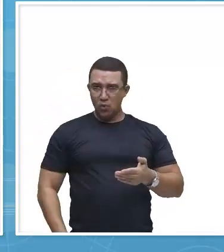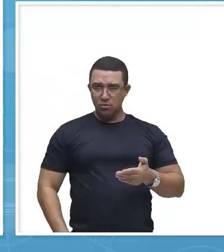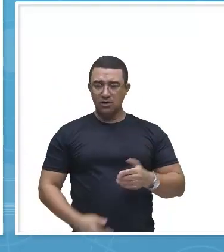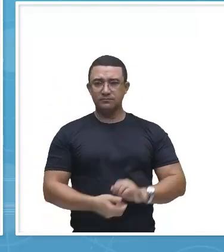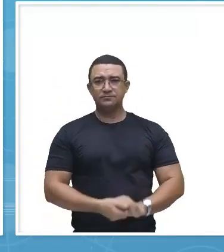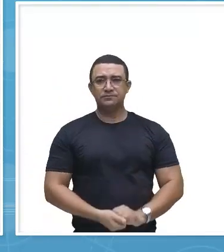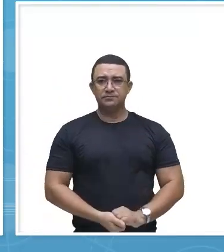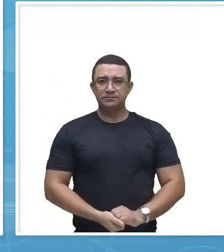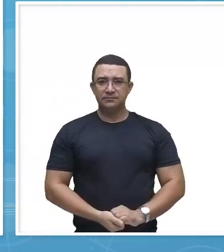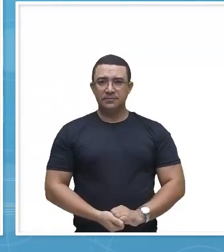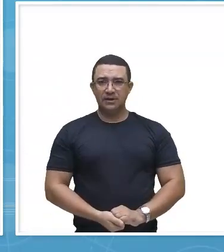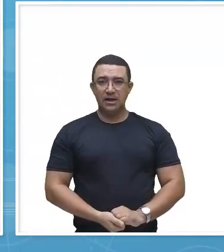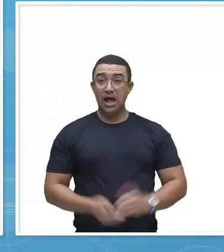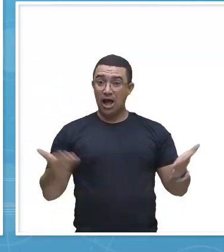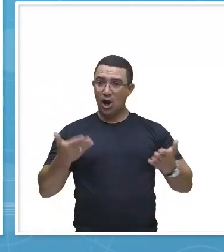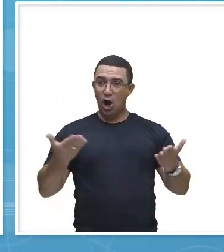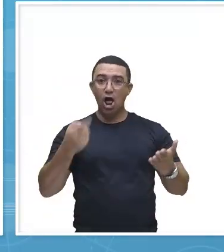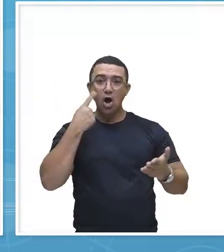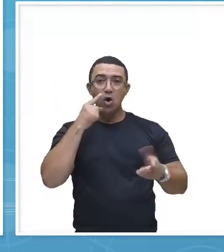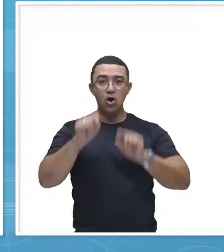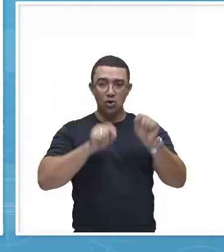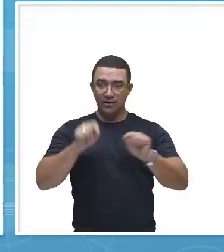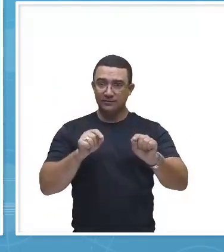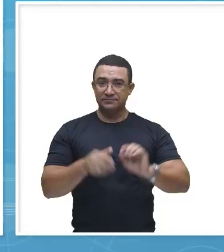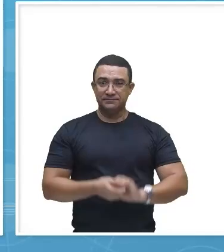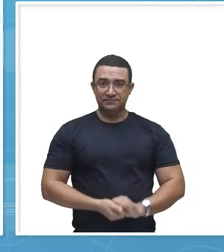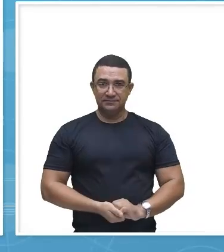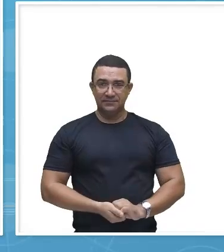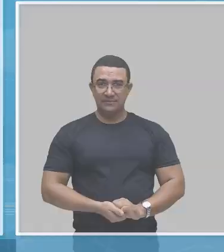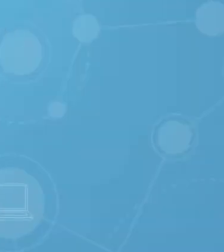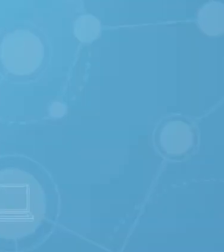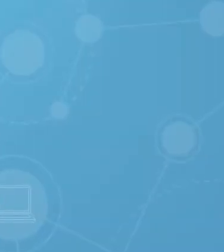nós vamos ver a nossa dinâmica local interativa.